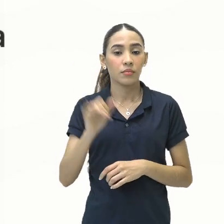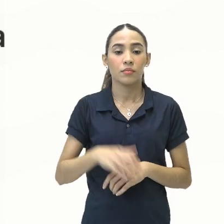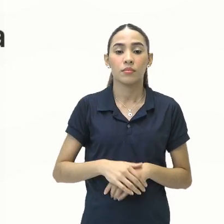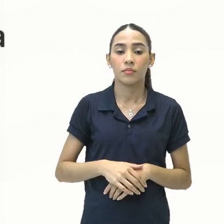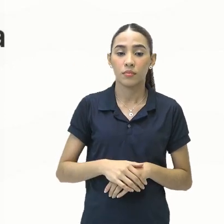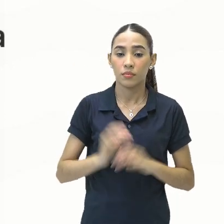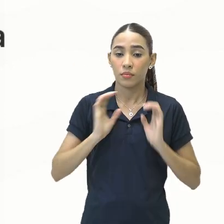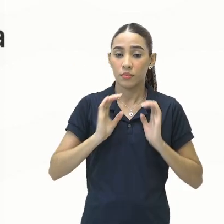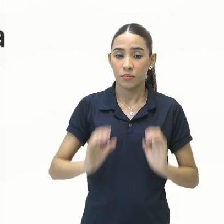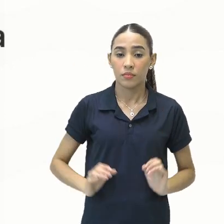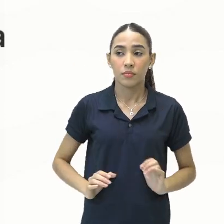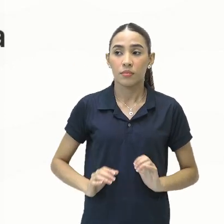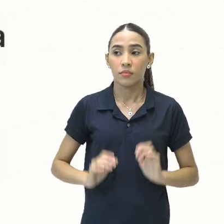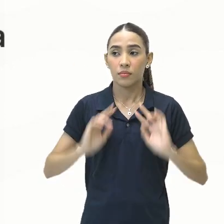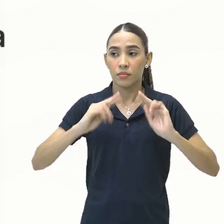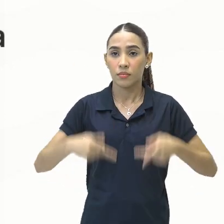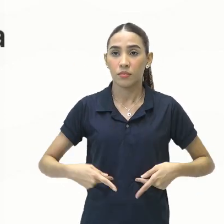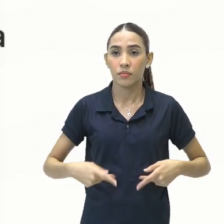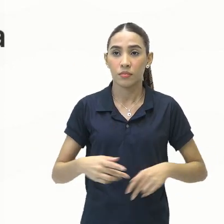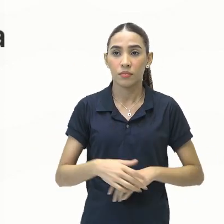manipulação no comportamento